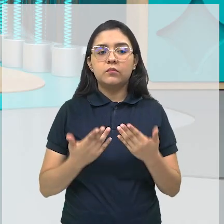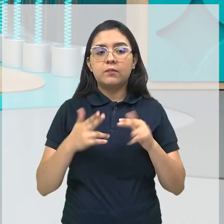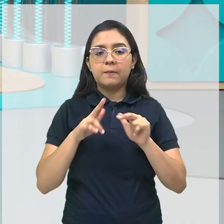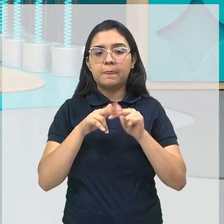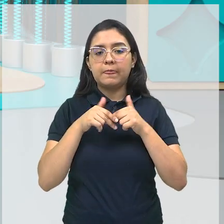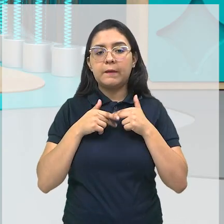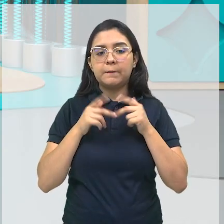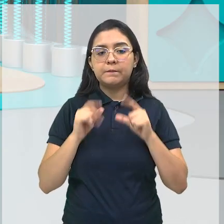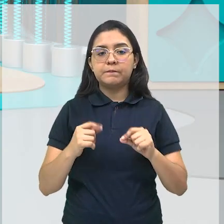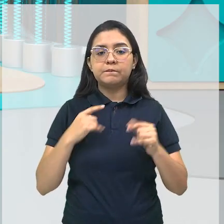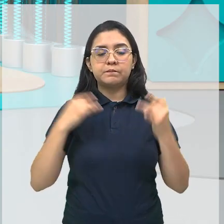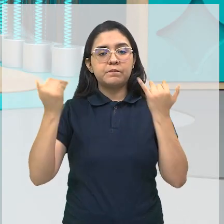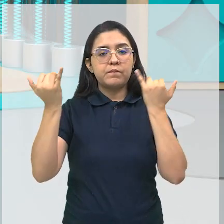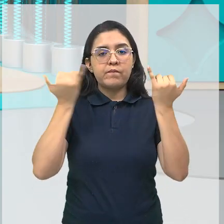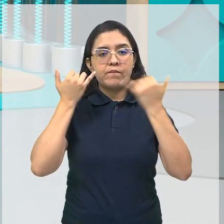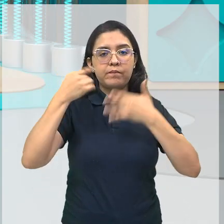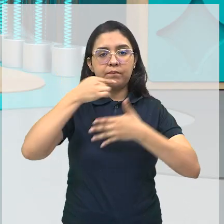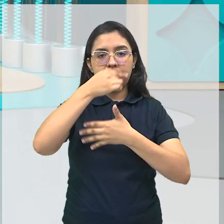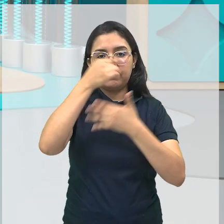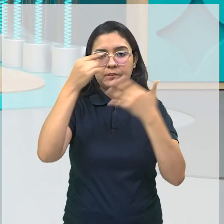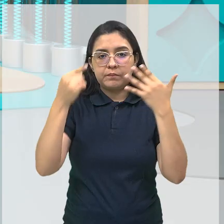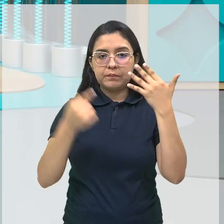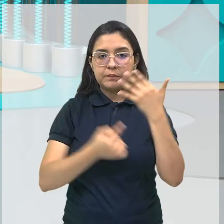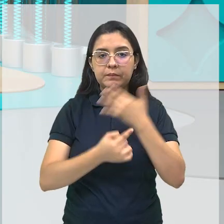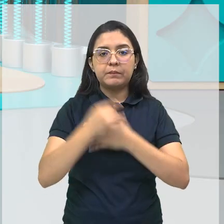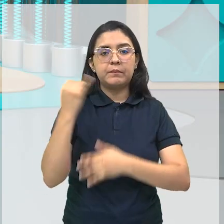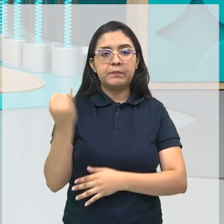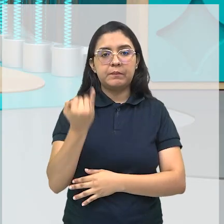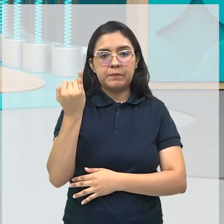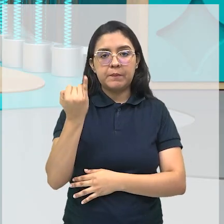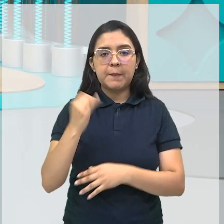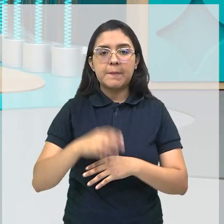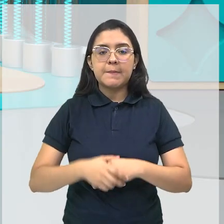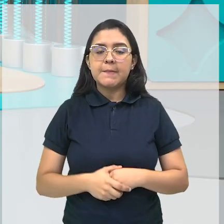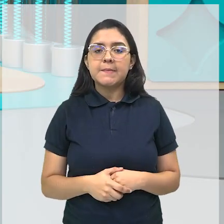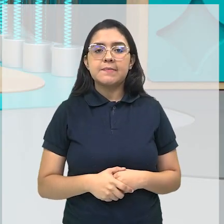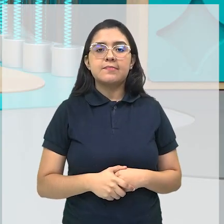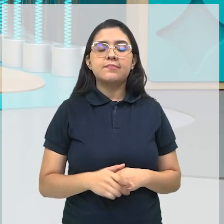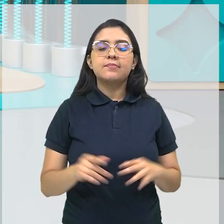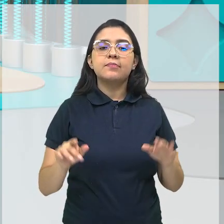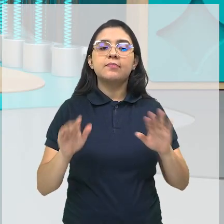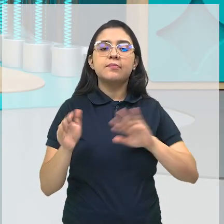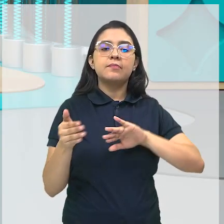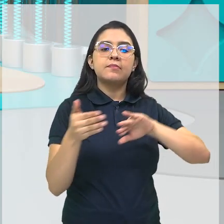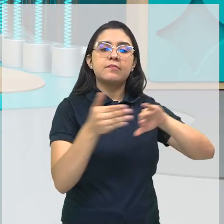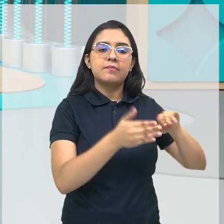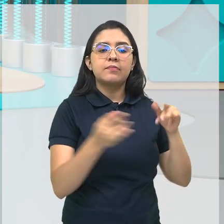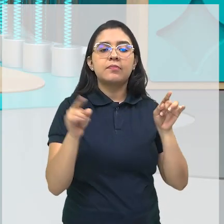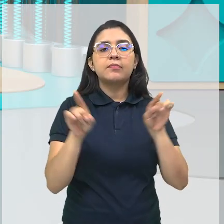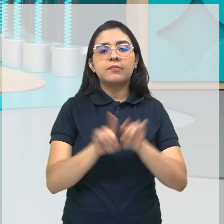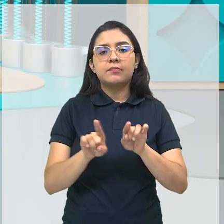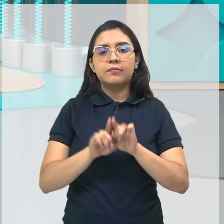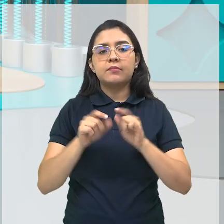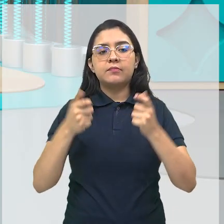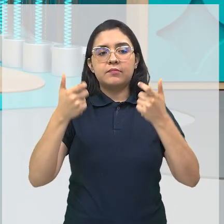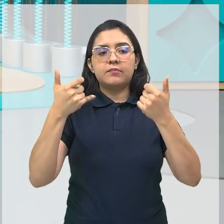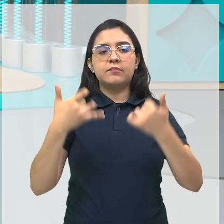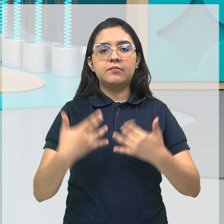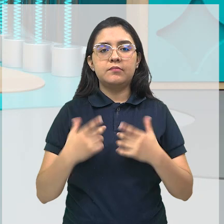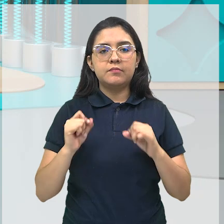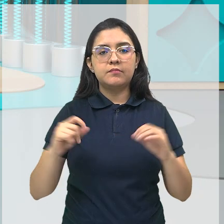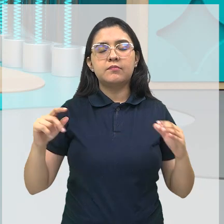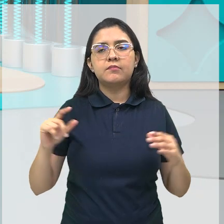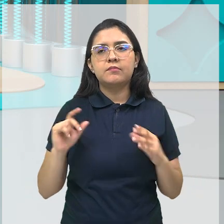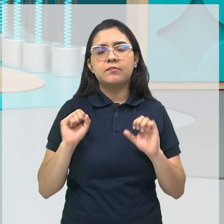que essas informações, elas são extremamente importantes. Aí nós falamos sobre as situações que podem acontecer em